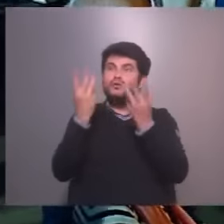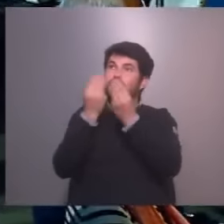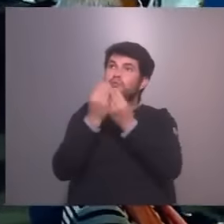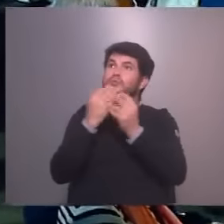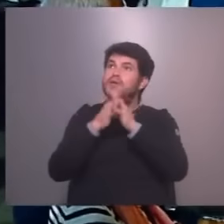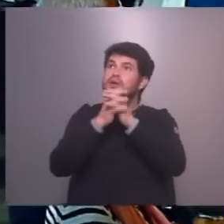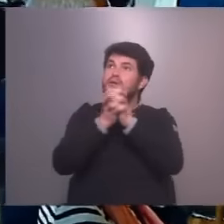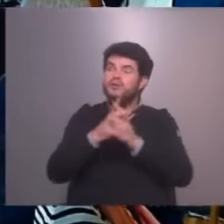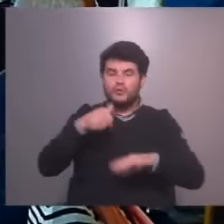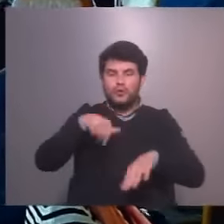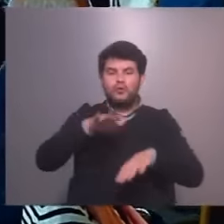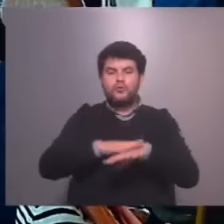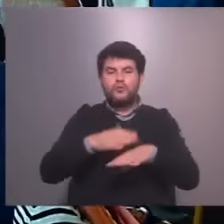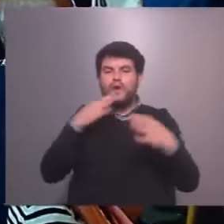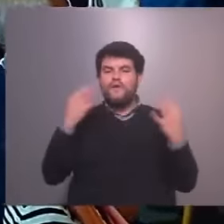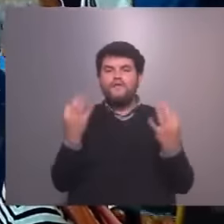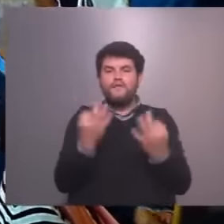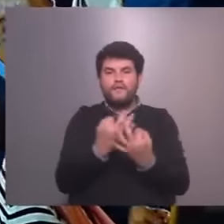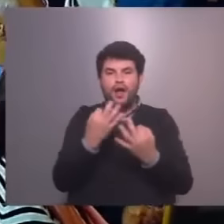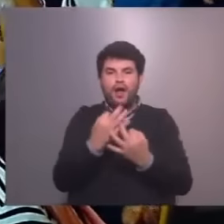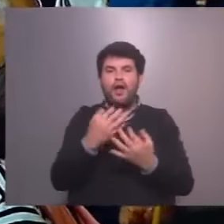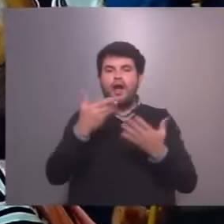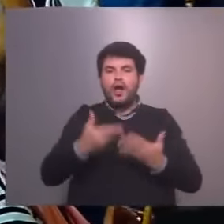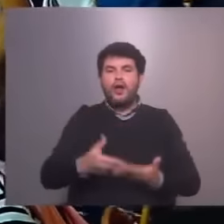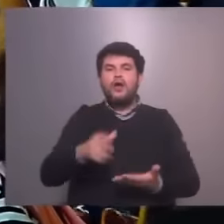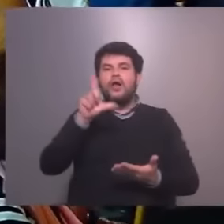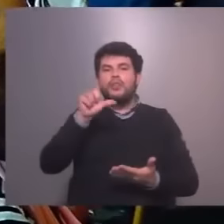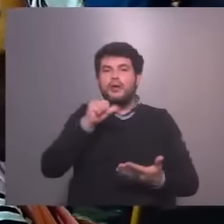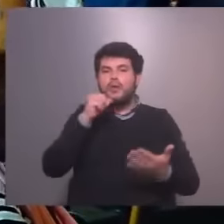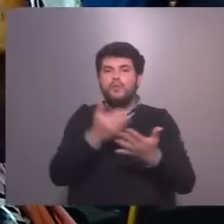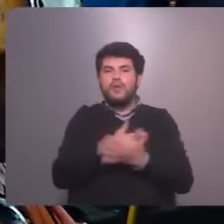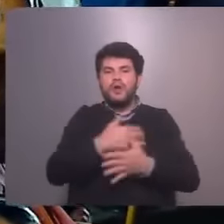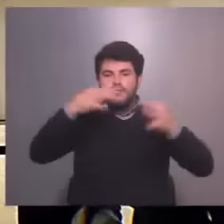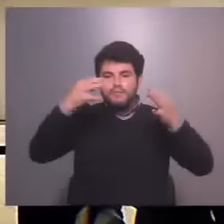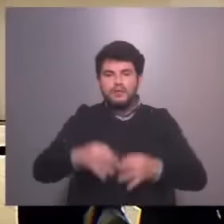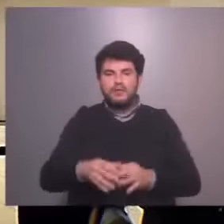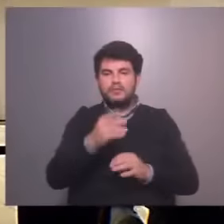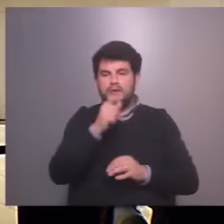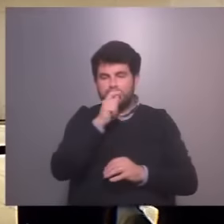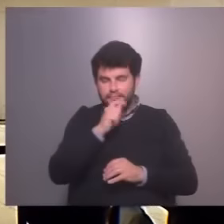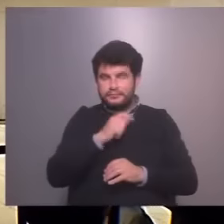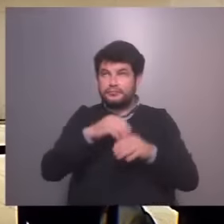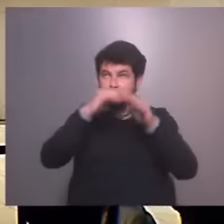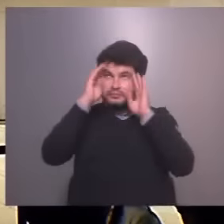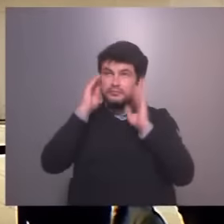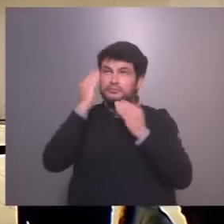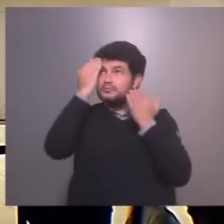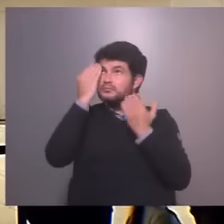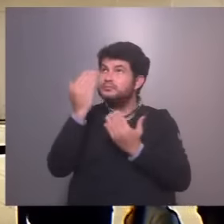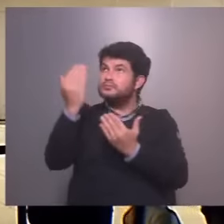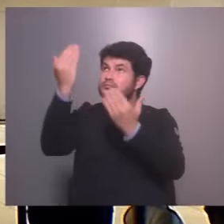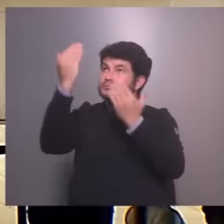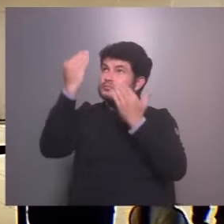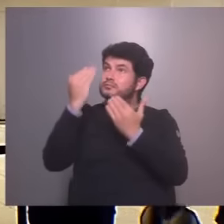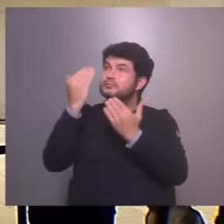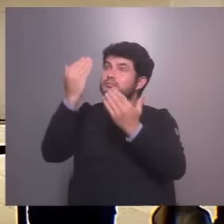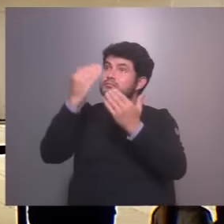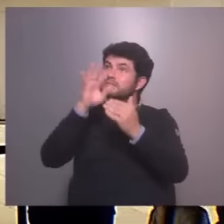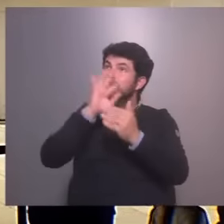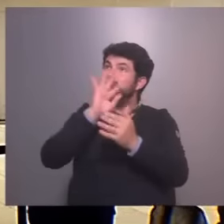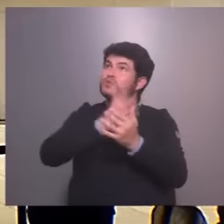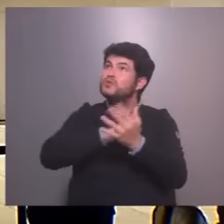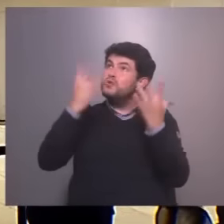do vosso ventre, Jesus. Santa Maria, Mãe de Deus, rogai por nós, pecadores, agora e na hora